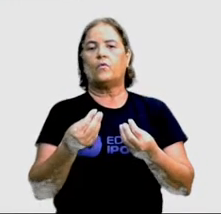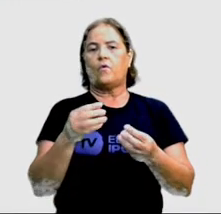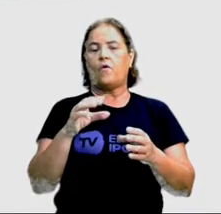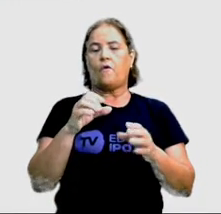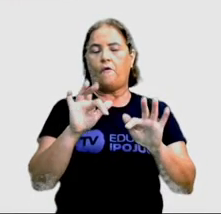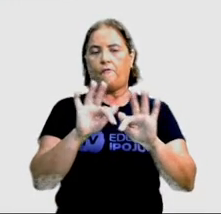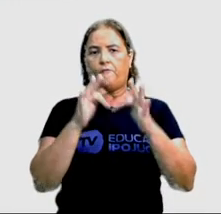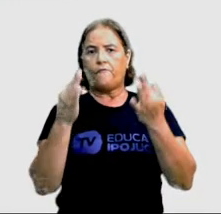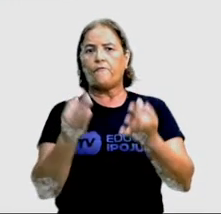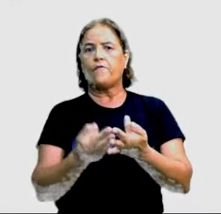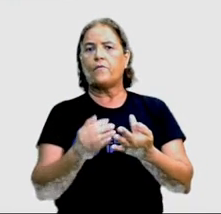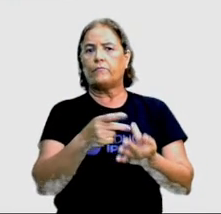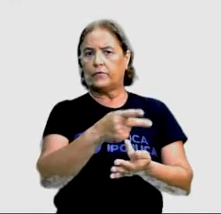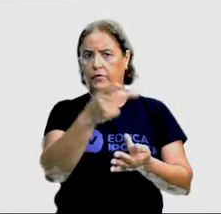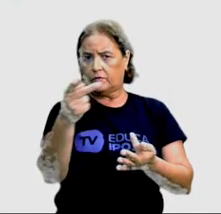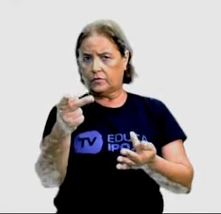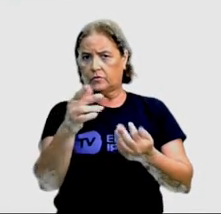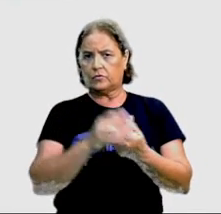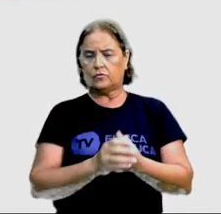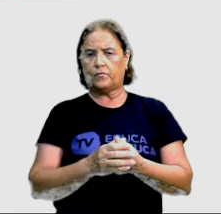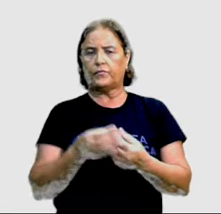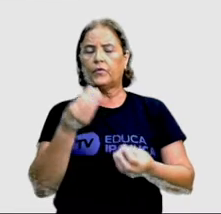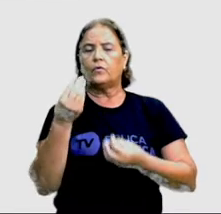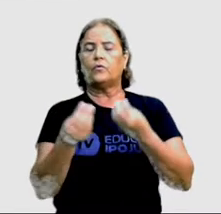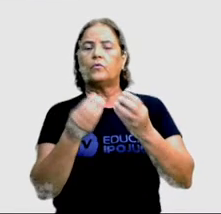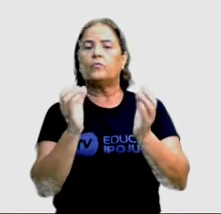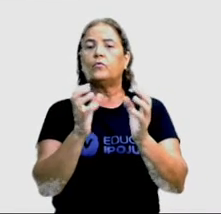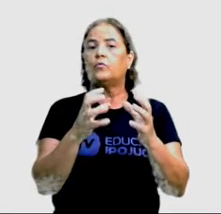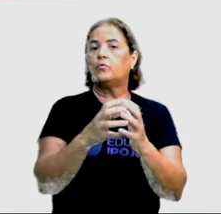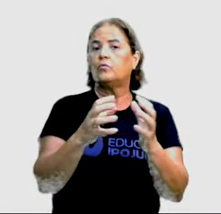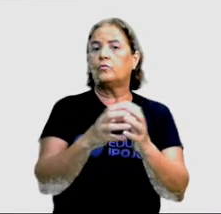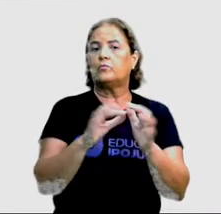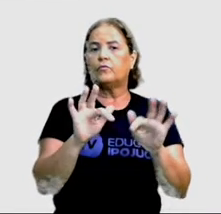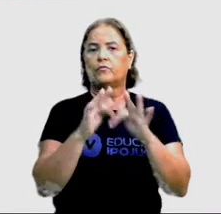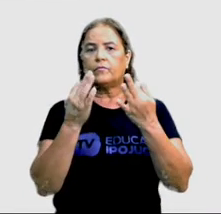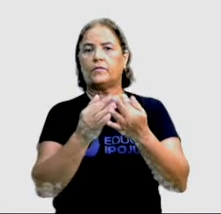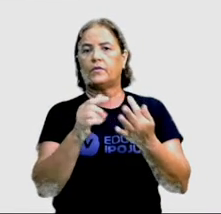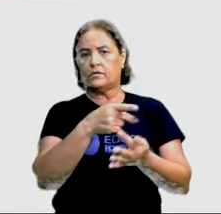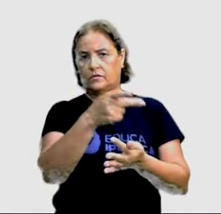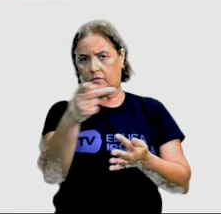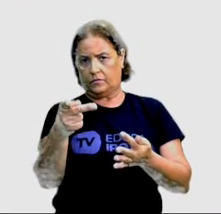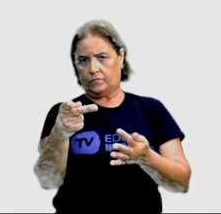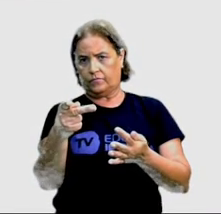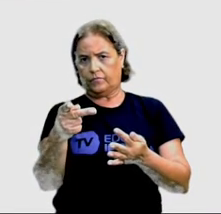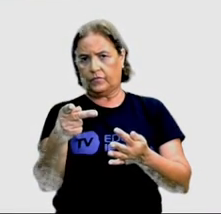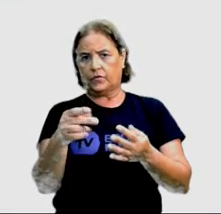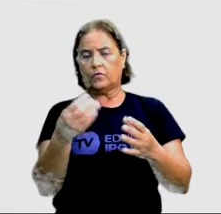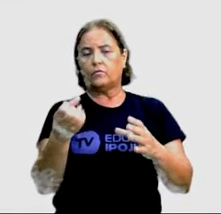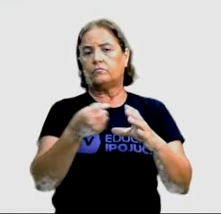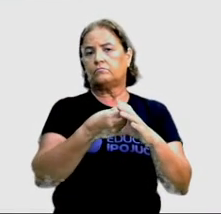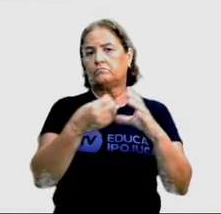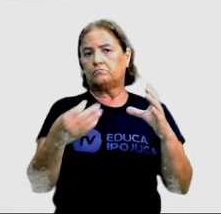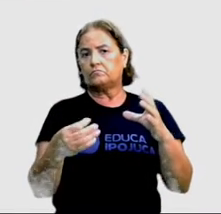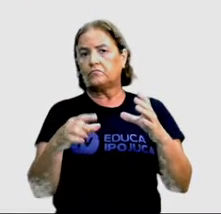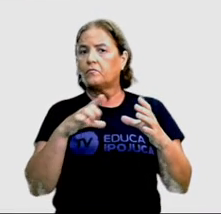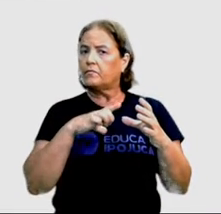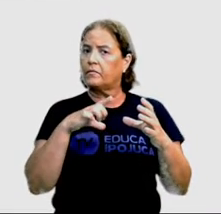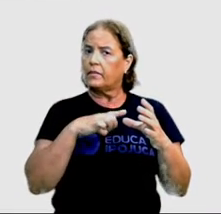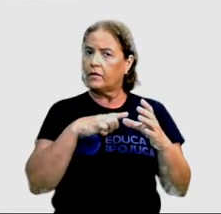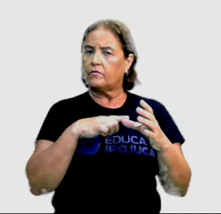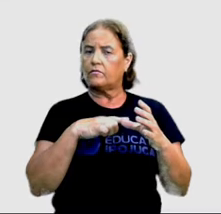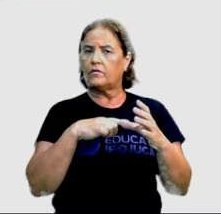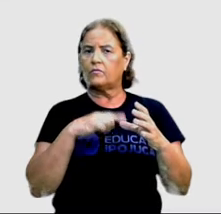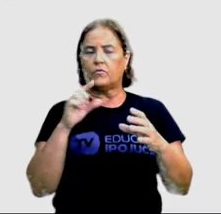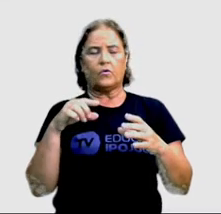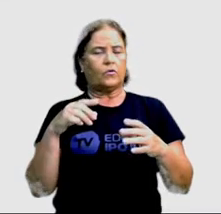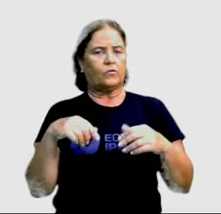descrever embaixo como é o grupo familiar seu, a partir das classificações que tivemos. Não precisa lembrar